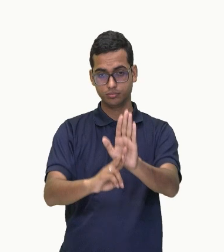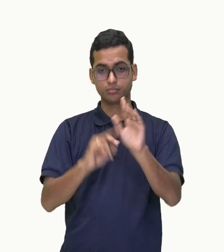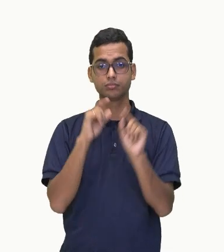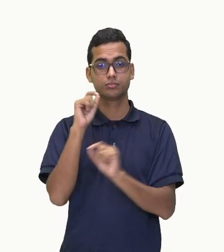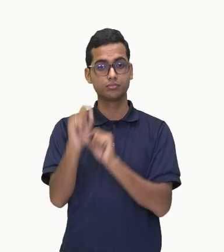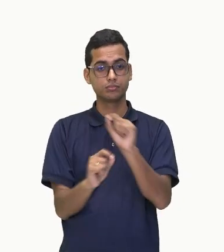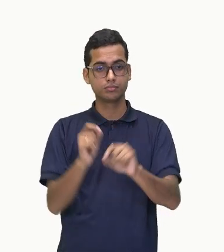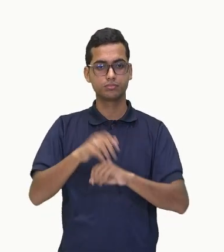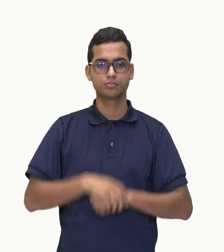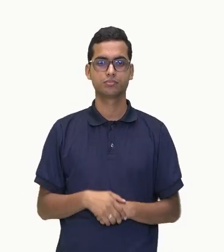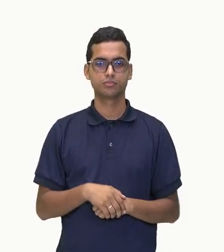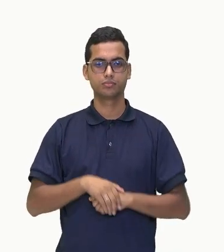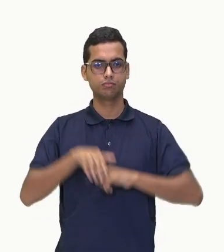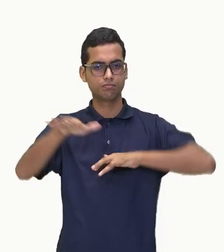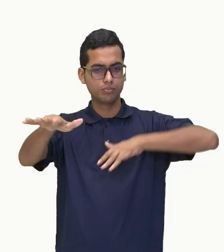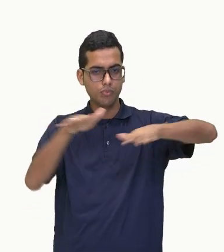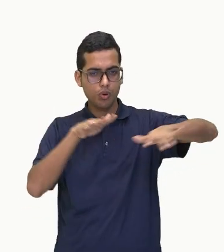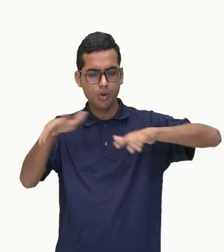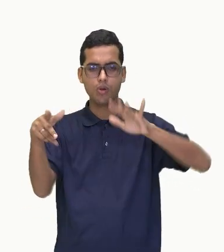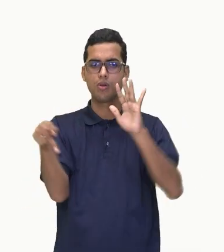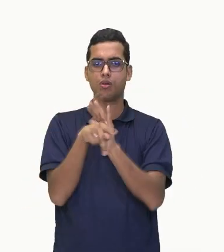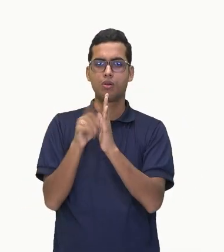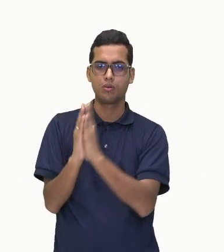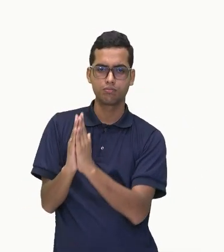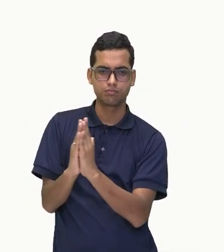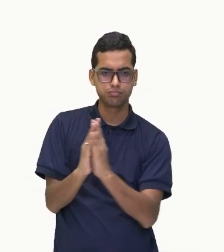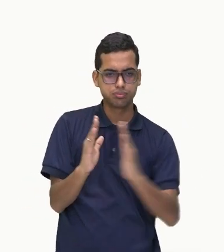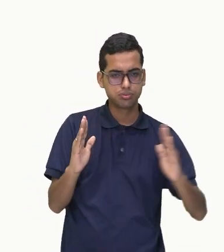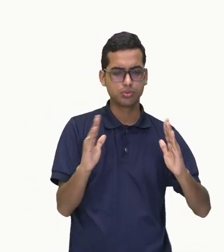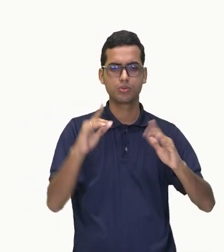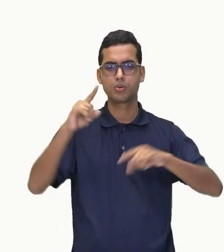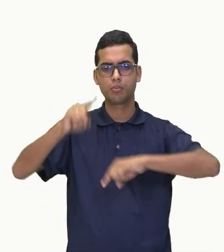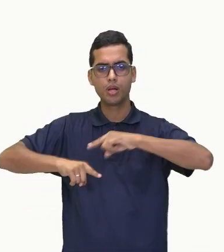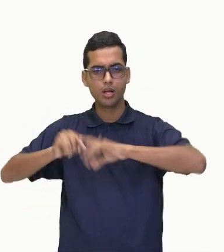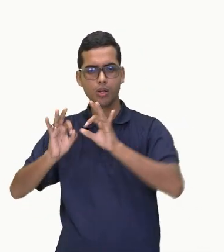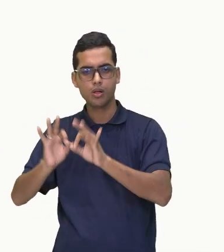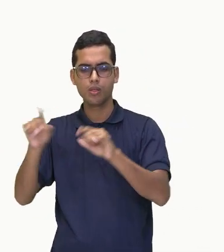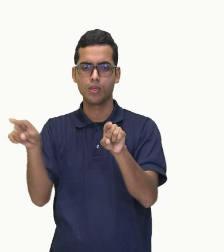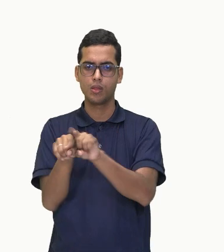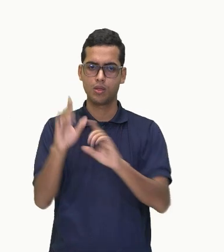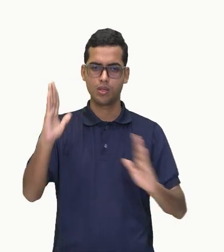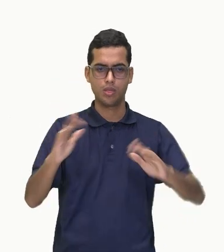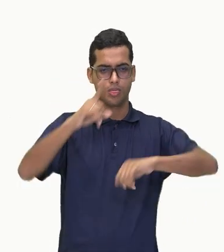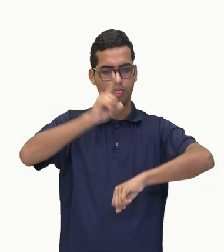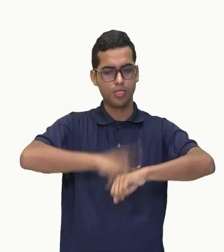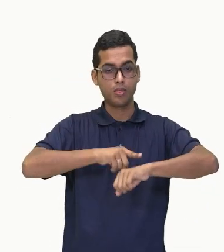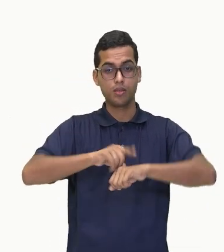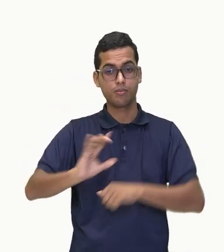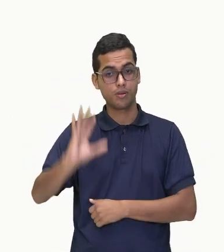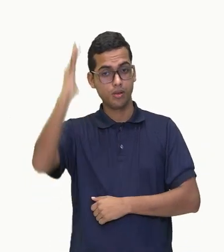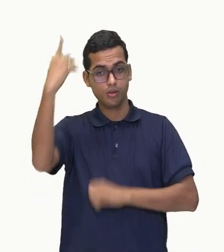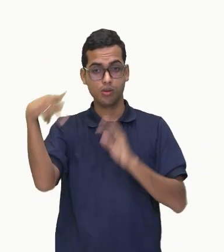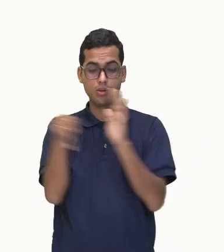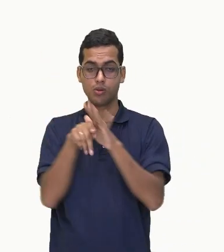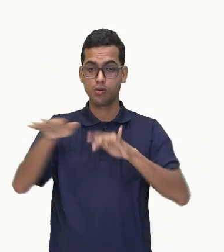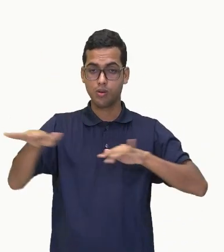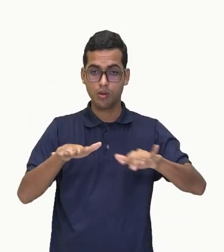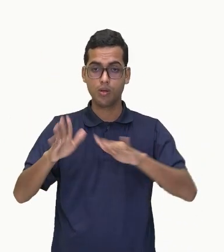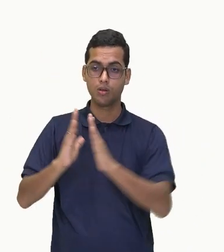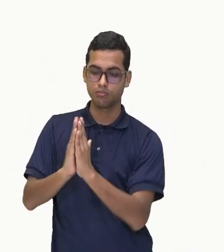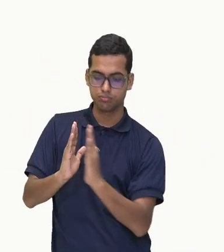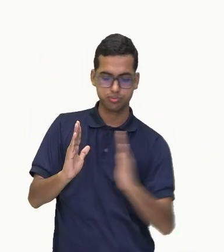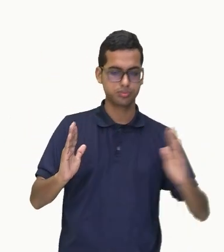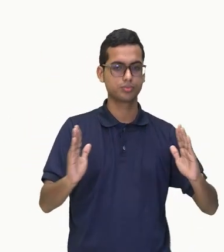o deslocamento sofrido por um corpo e o intervalo de tempo decorrido